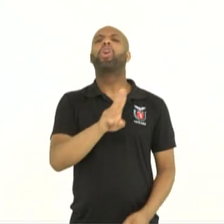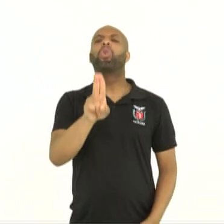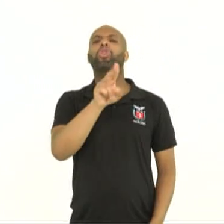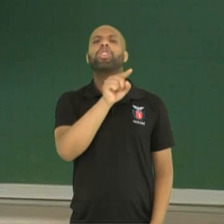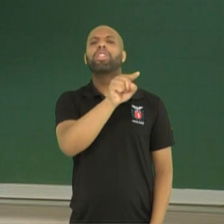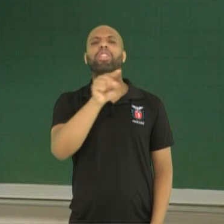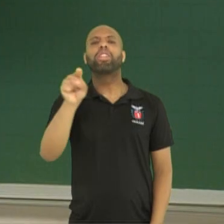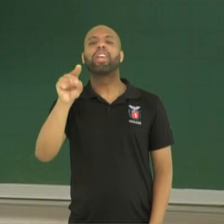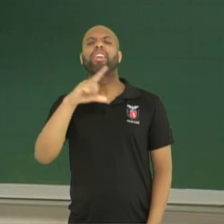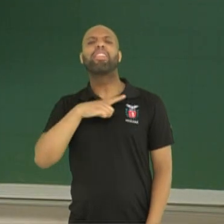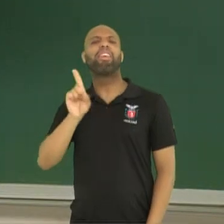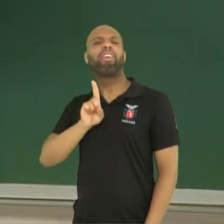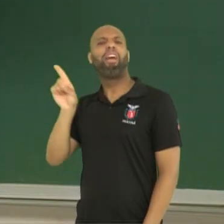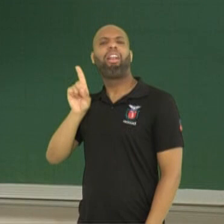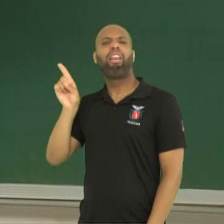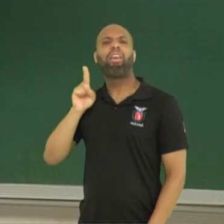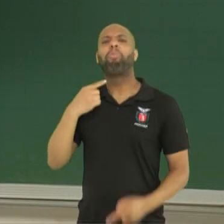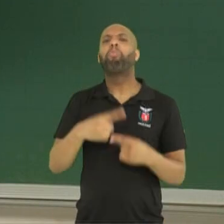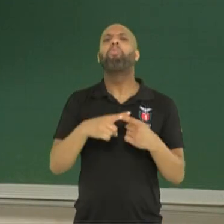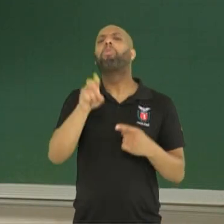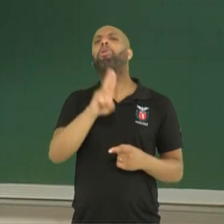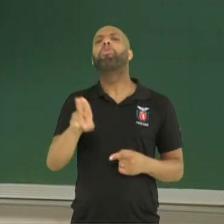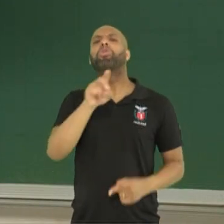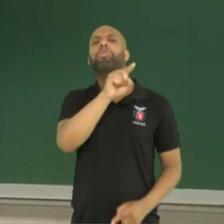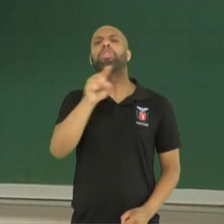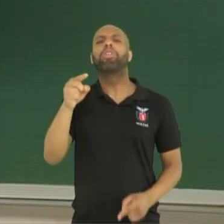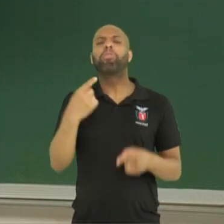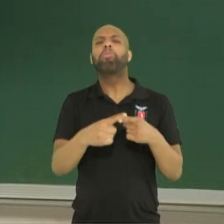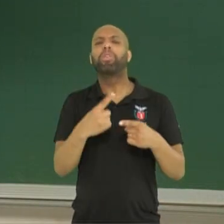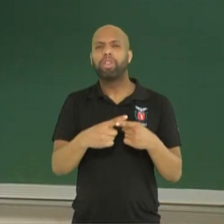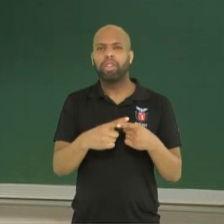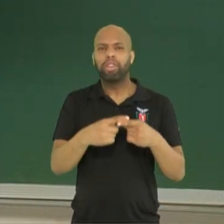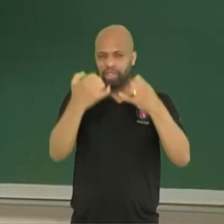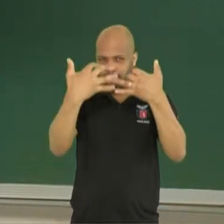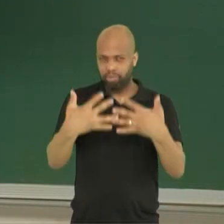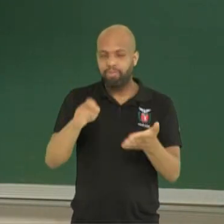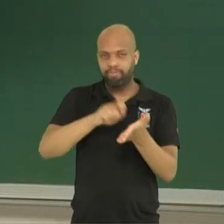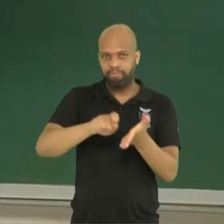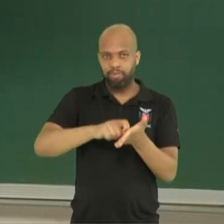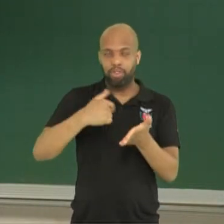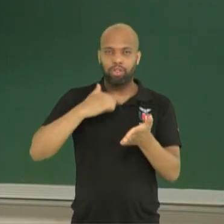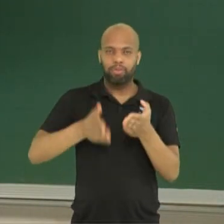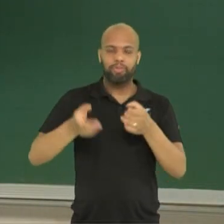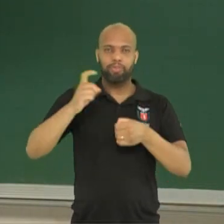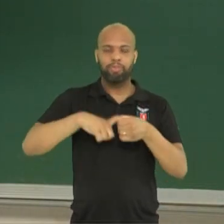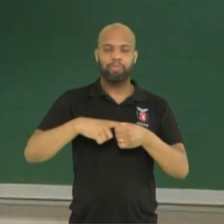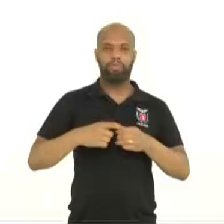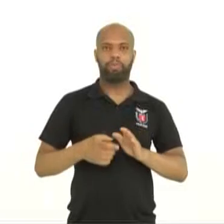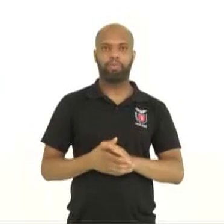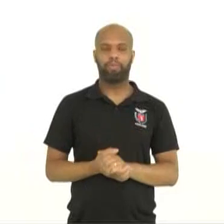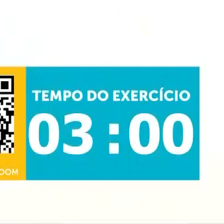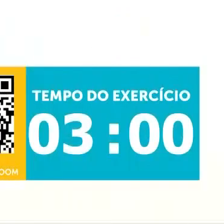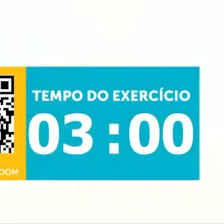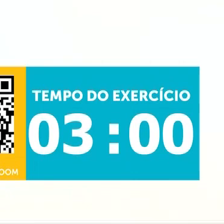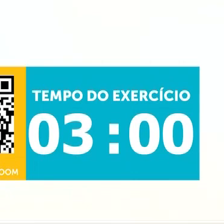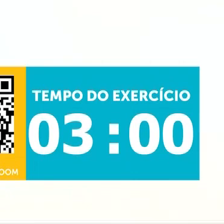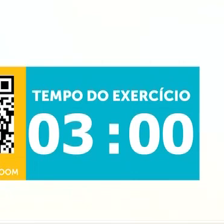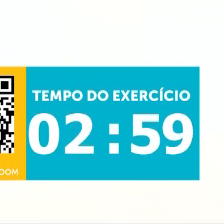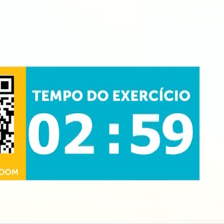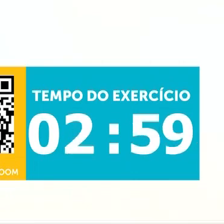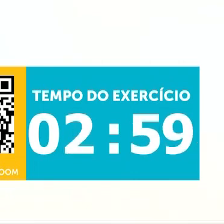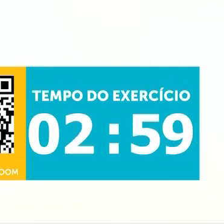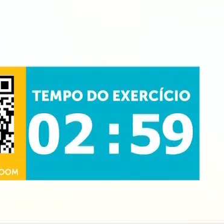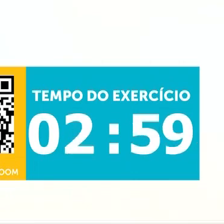reticências sugere nesse trecho aqui, pessoal? O que será que eles estão sugerindo? Pense um pouquinho e já voltamos.